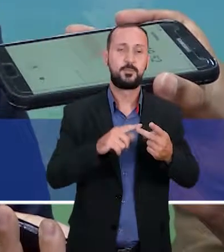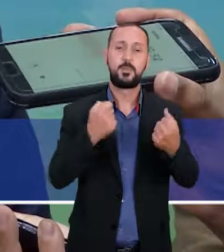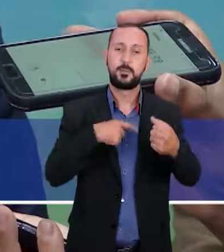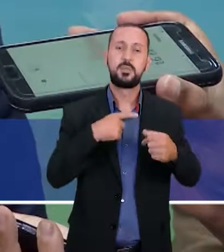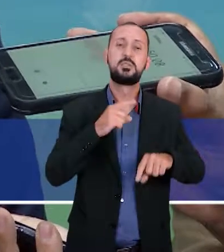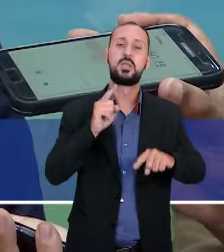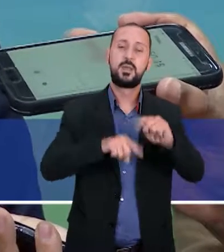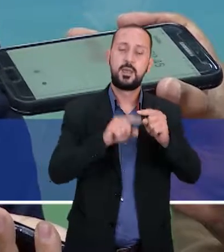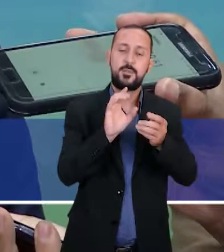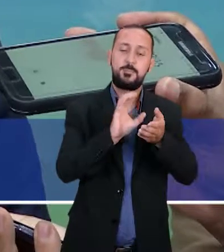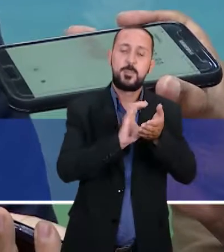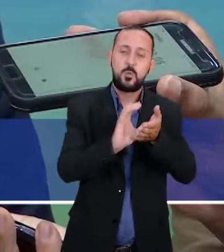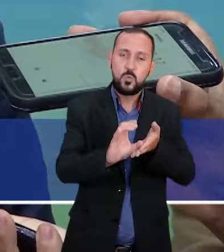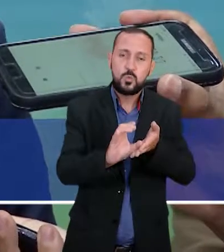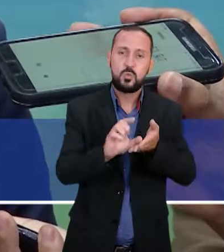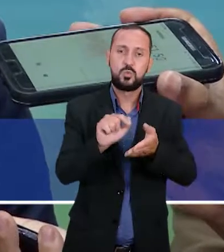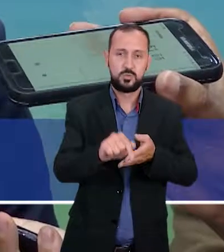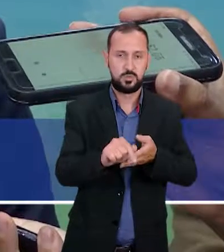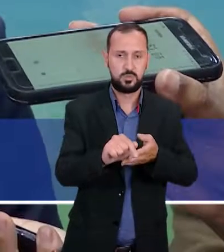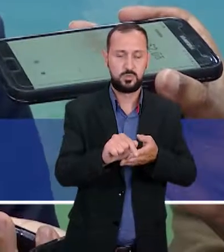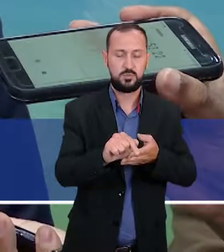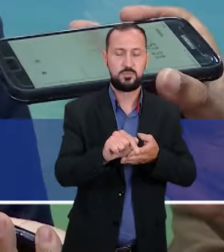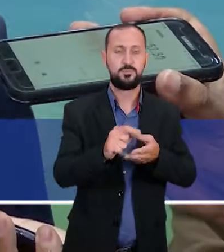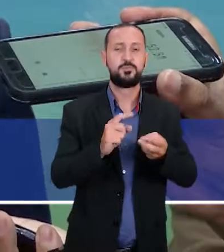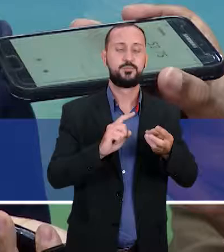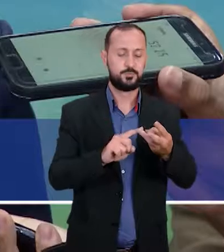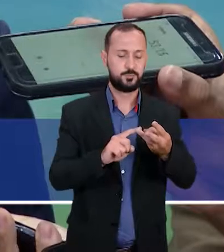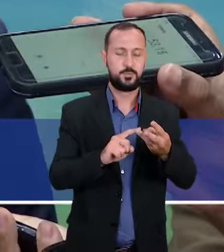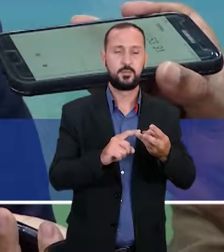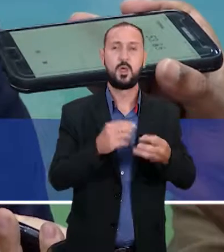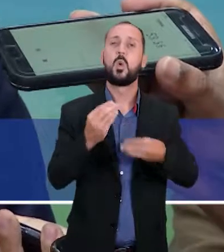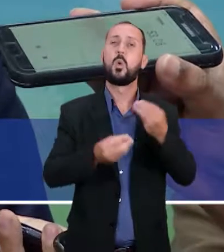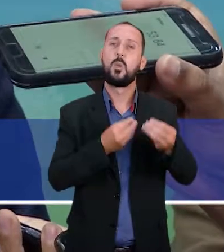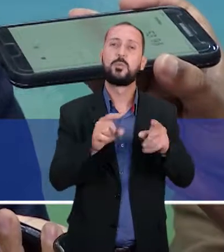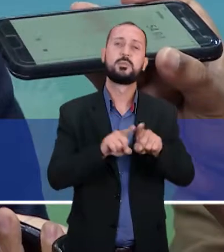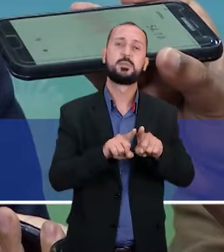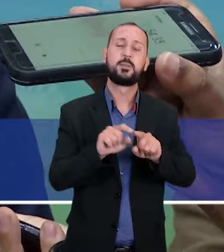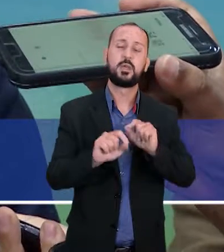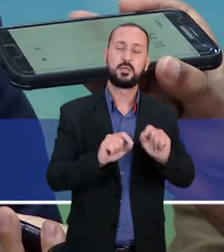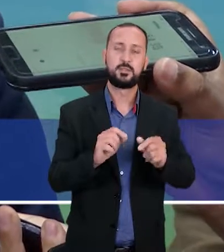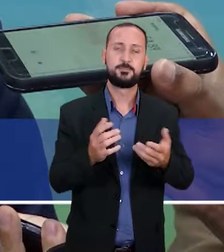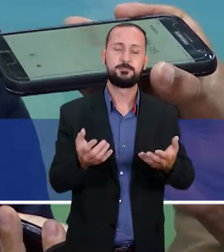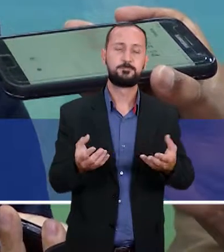mais recursos para o INCRA e, como